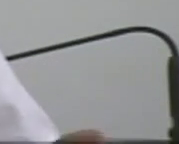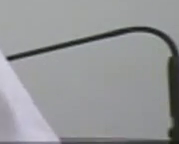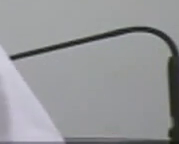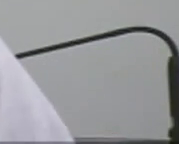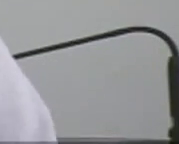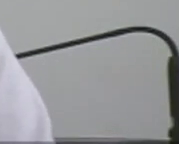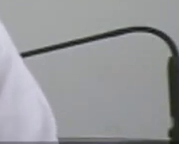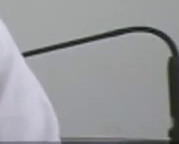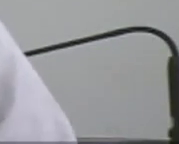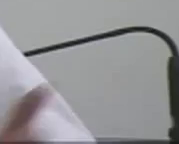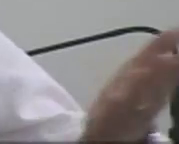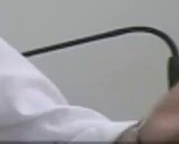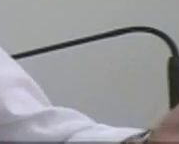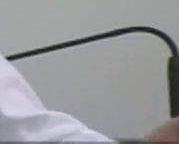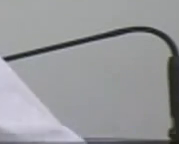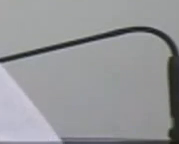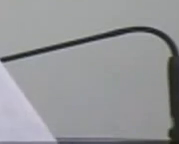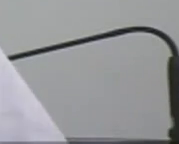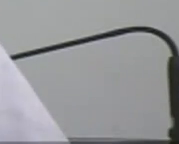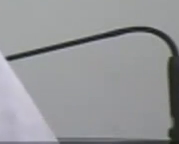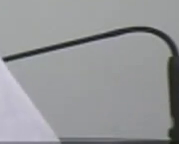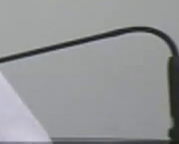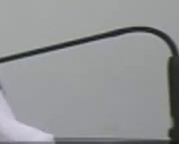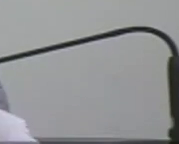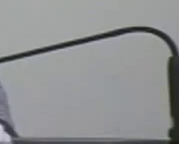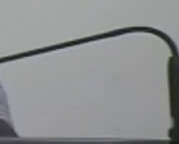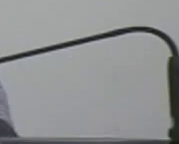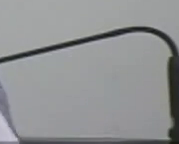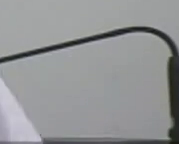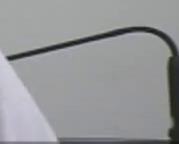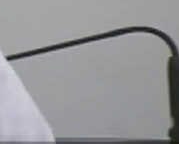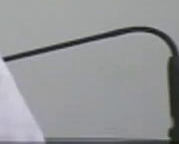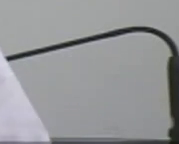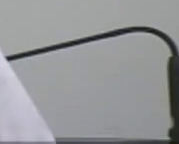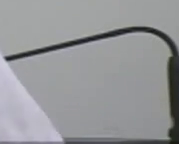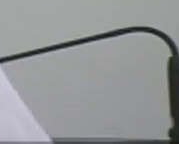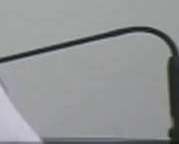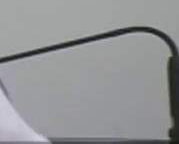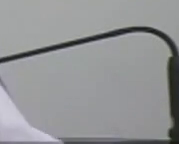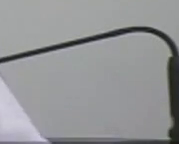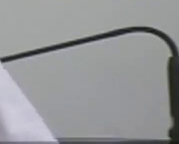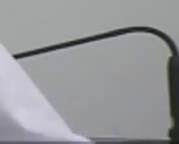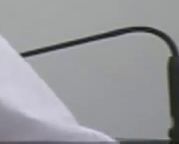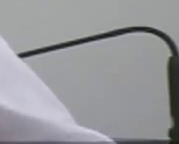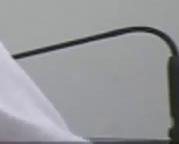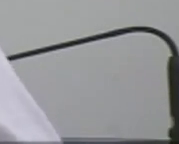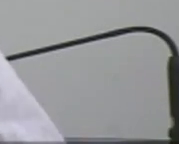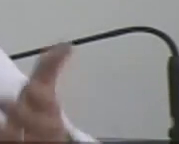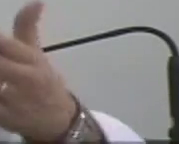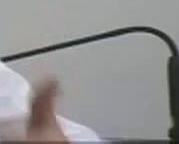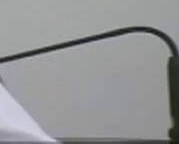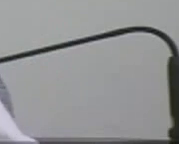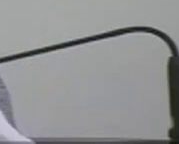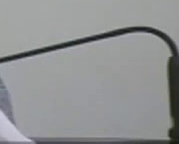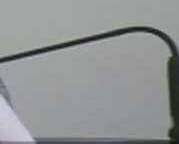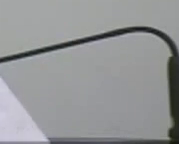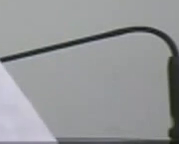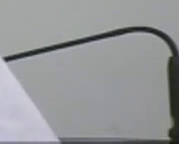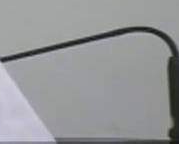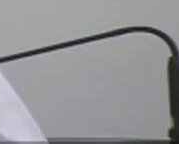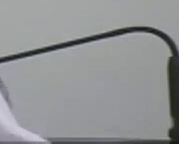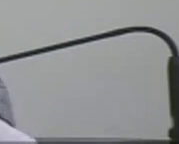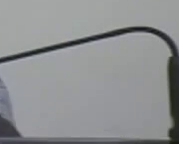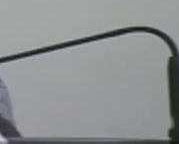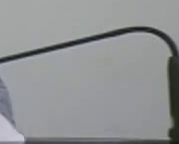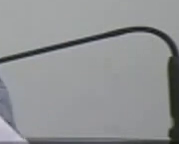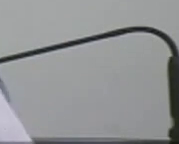é importantíssimo que o vereador vote, mas vote consciente acerca daquilo que está votando. Porque votar no escuro já é uma urgência